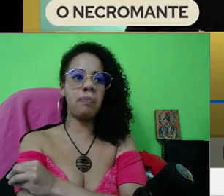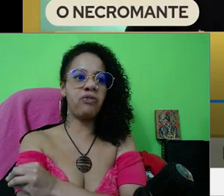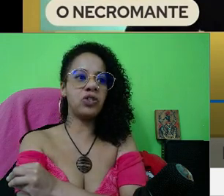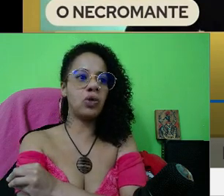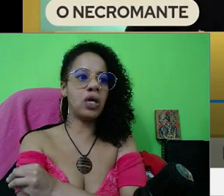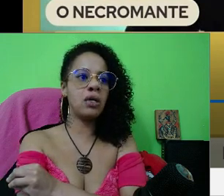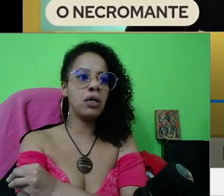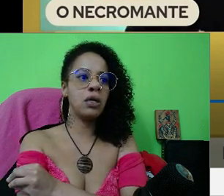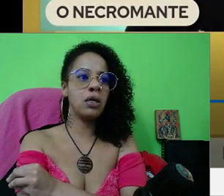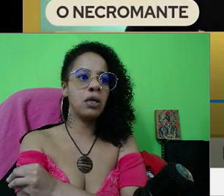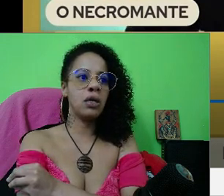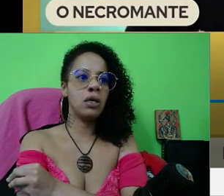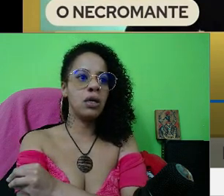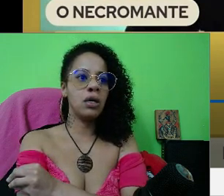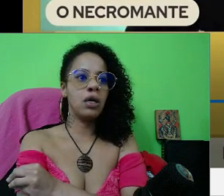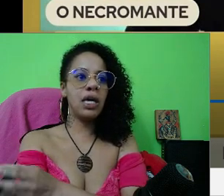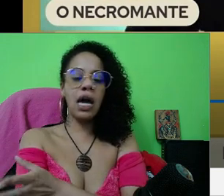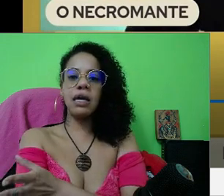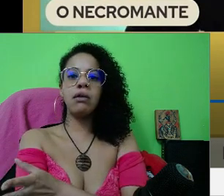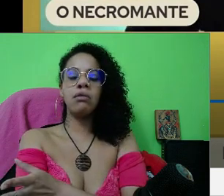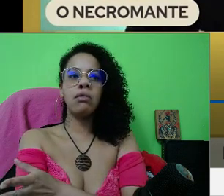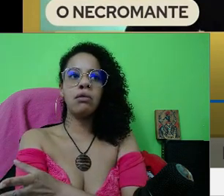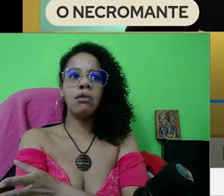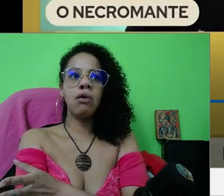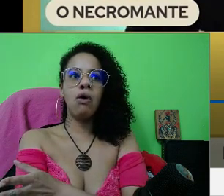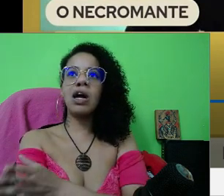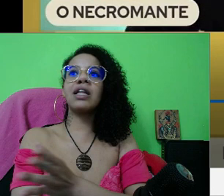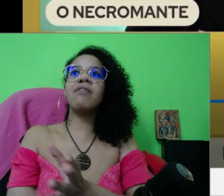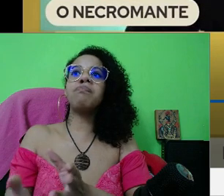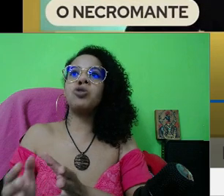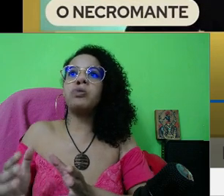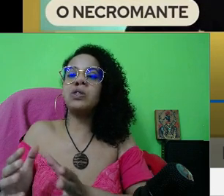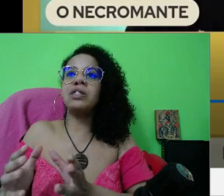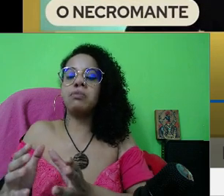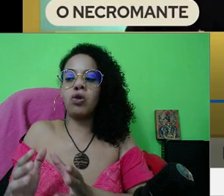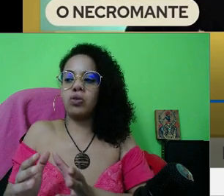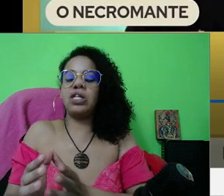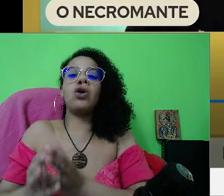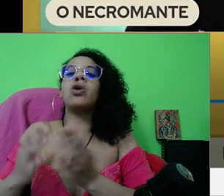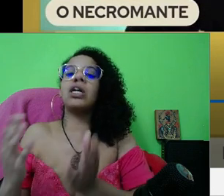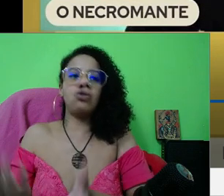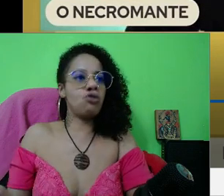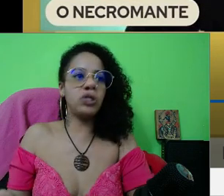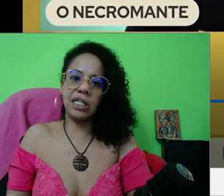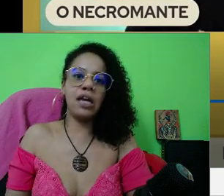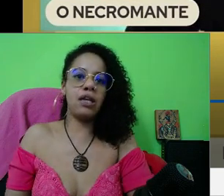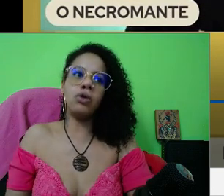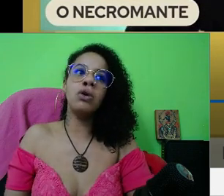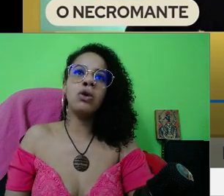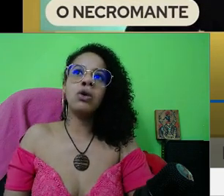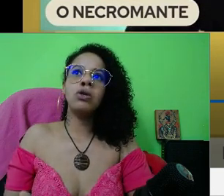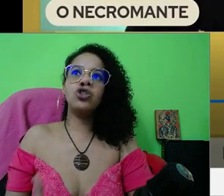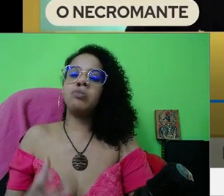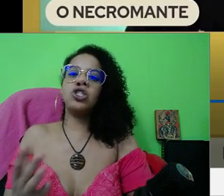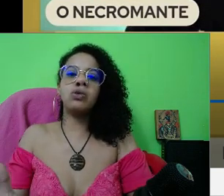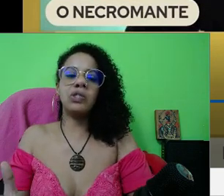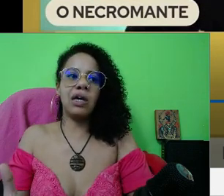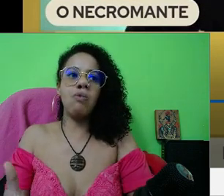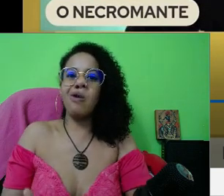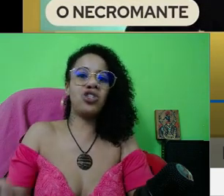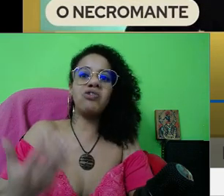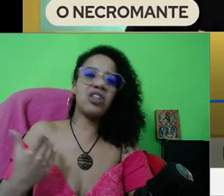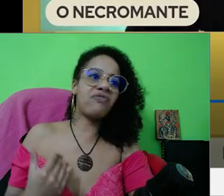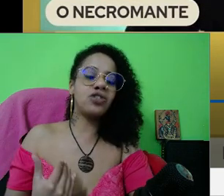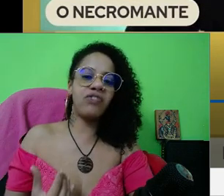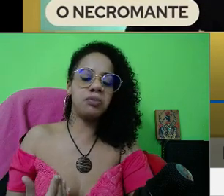uma live eu e a professora E aí o cara tá tipo se colocando como centro de uma